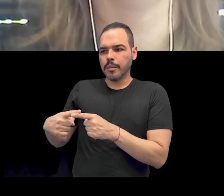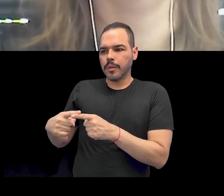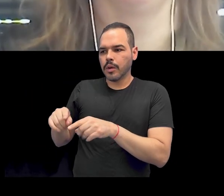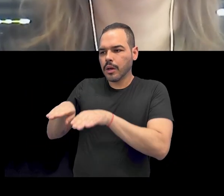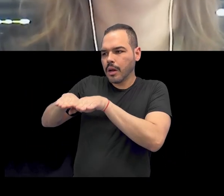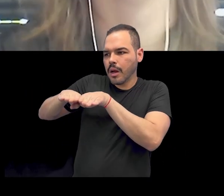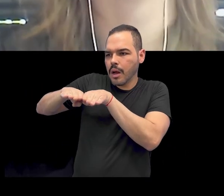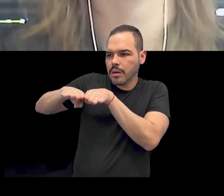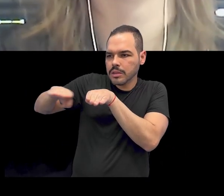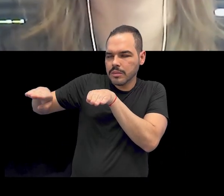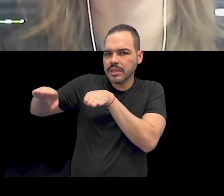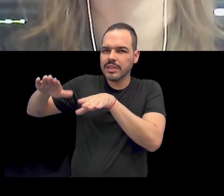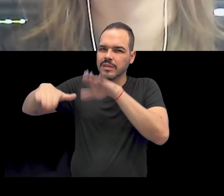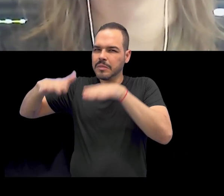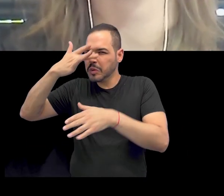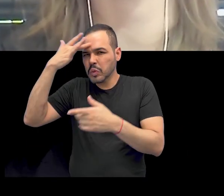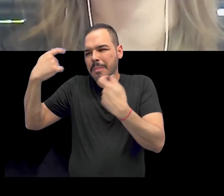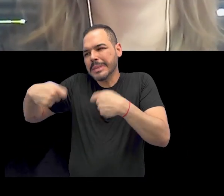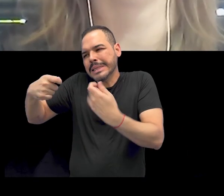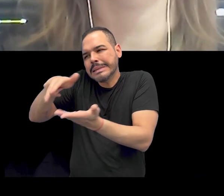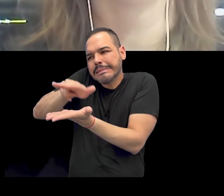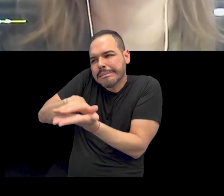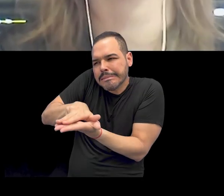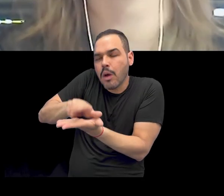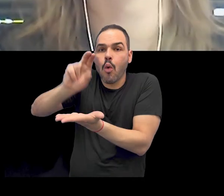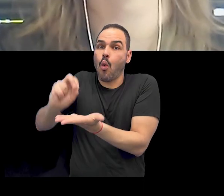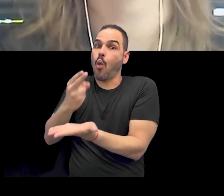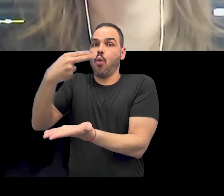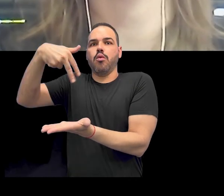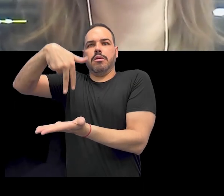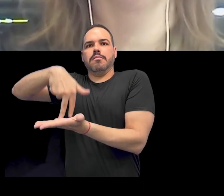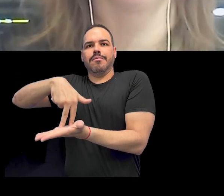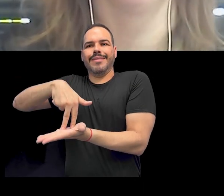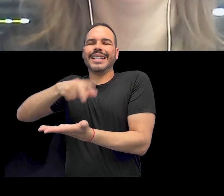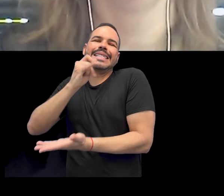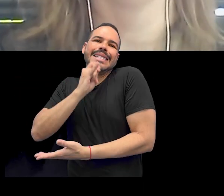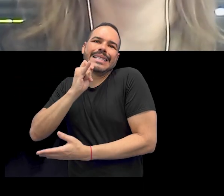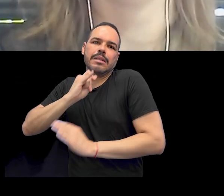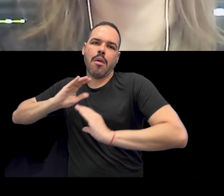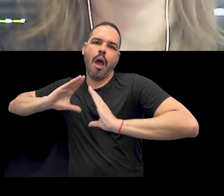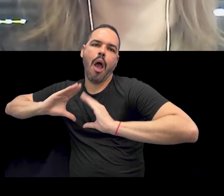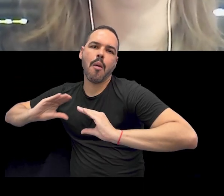ficar deitado ou em pé, almofadas, estabilizadores,